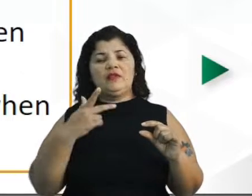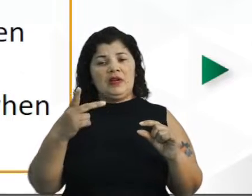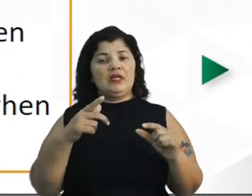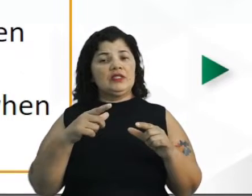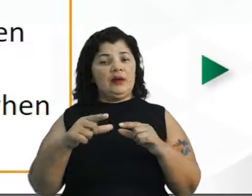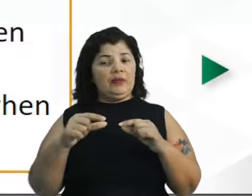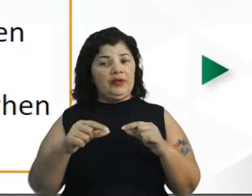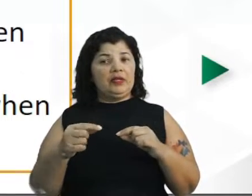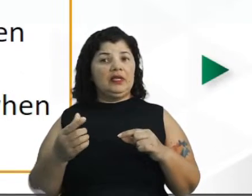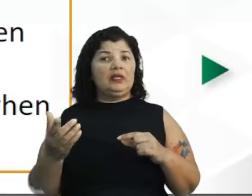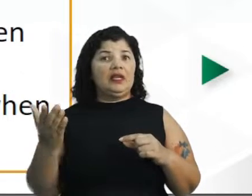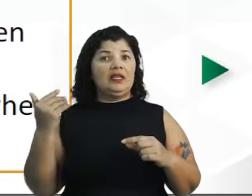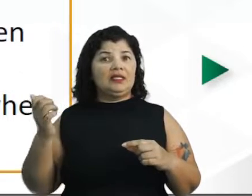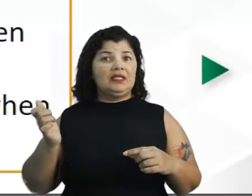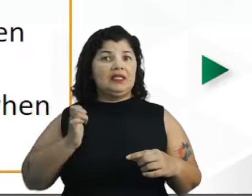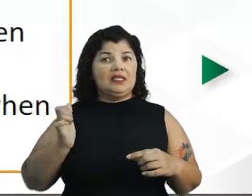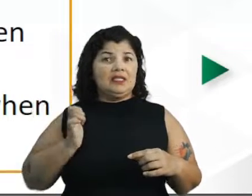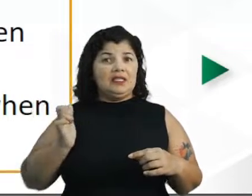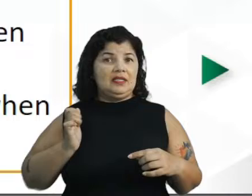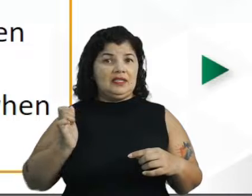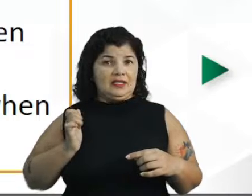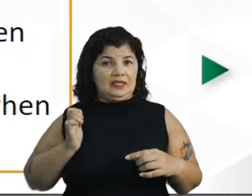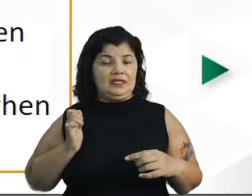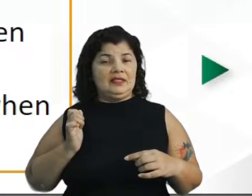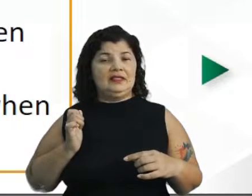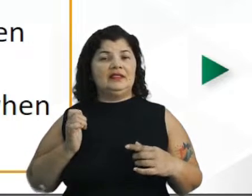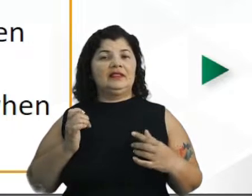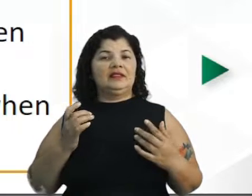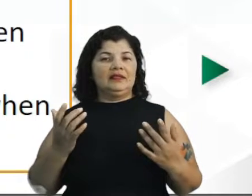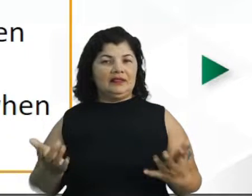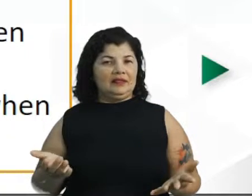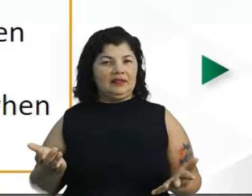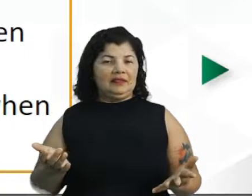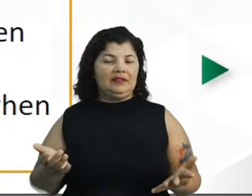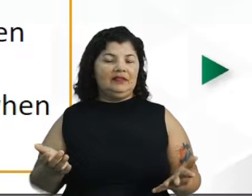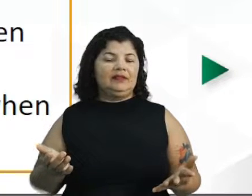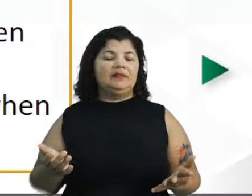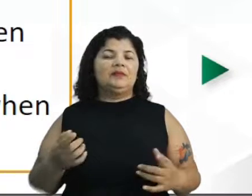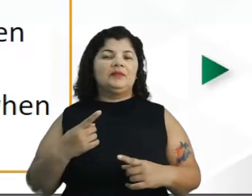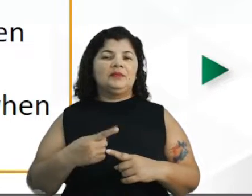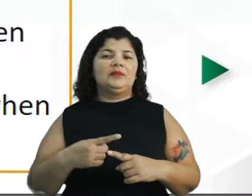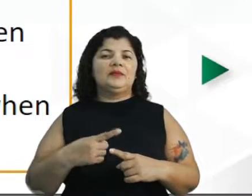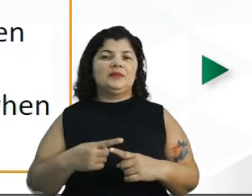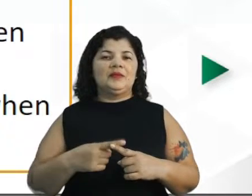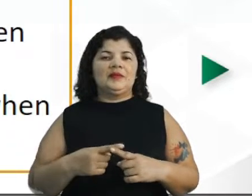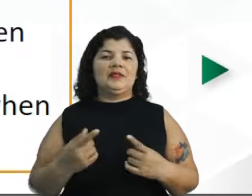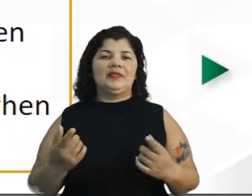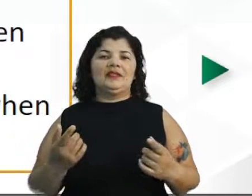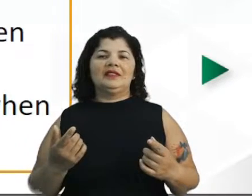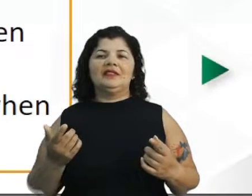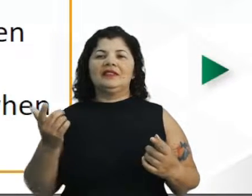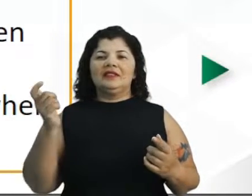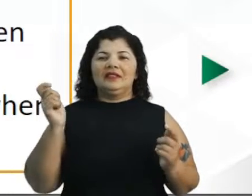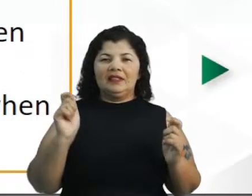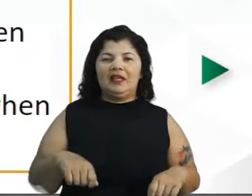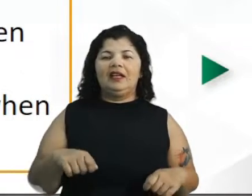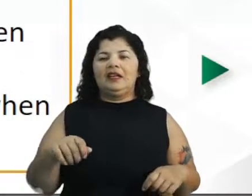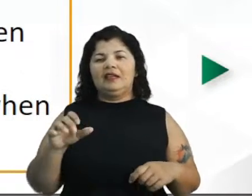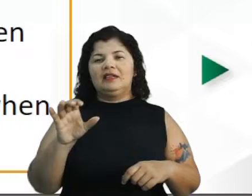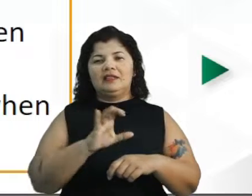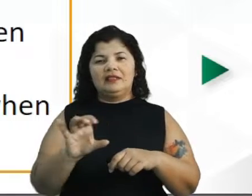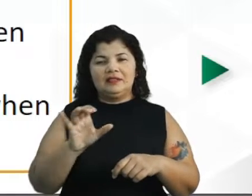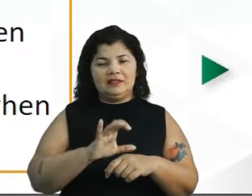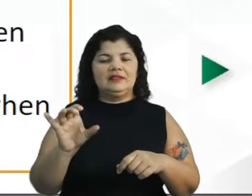quando ela era rica. Nesse sentido do poder, ou rico por questão de acesso a conhecimento, ter